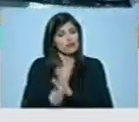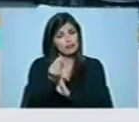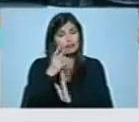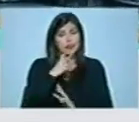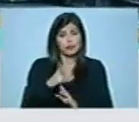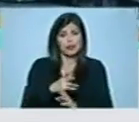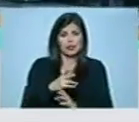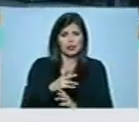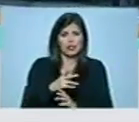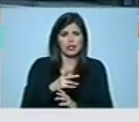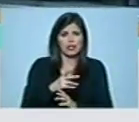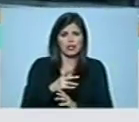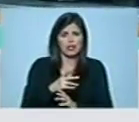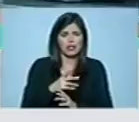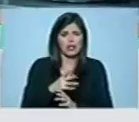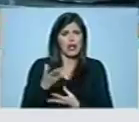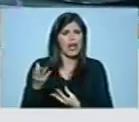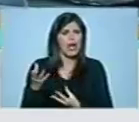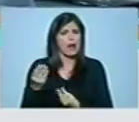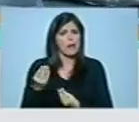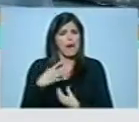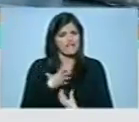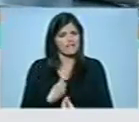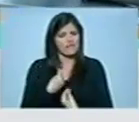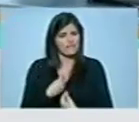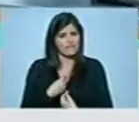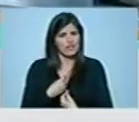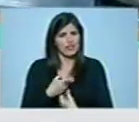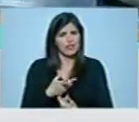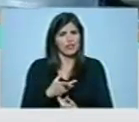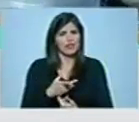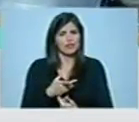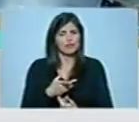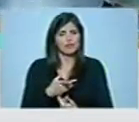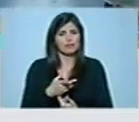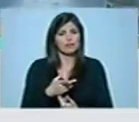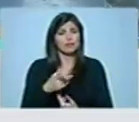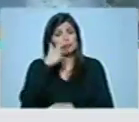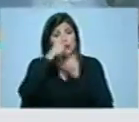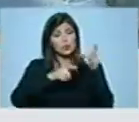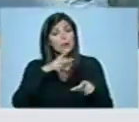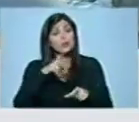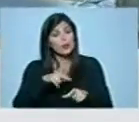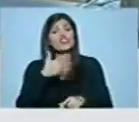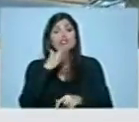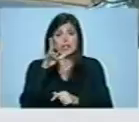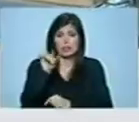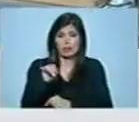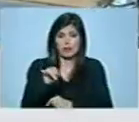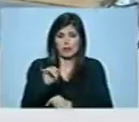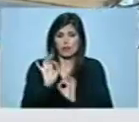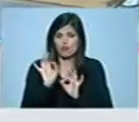é tão... que é tão apreciado. Tesouro que é tão apreciado por portugueses e estrangeiros.